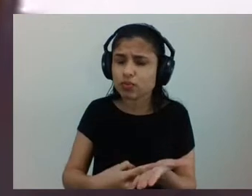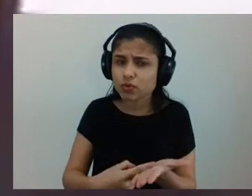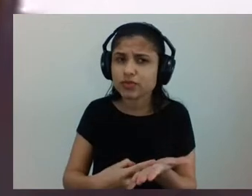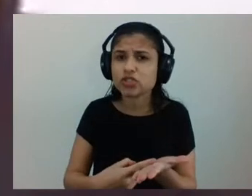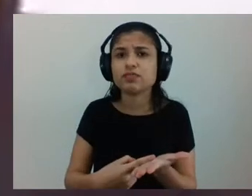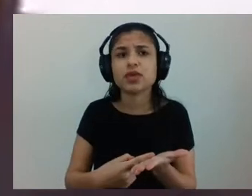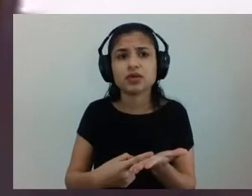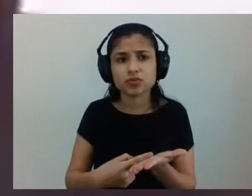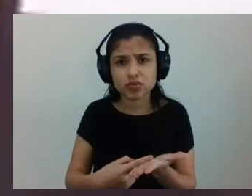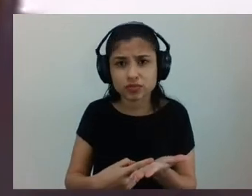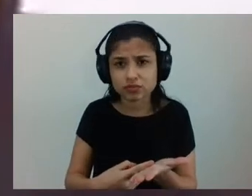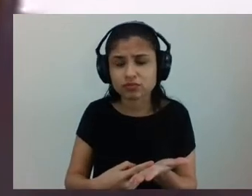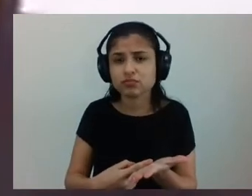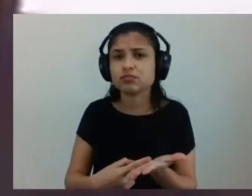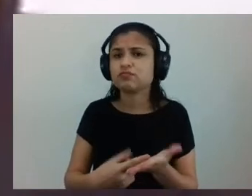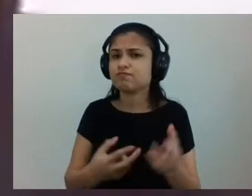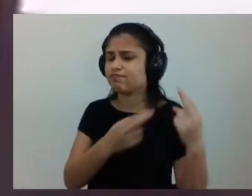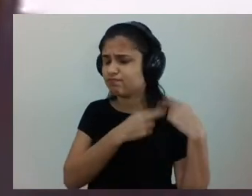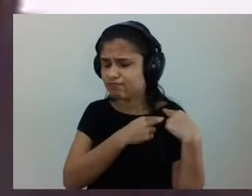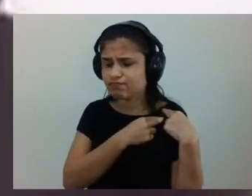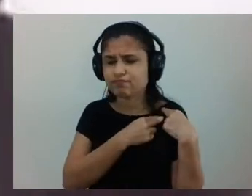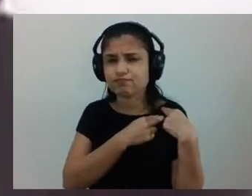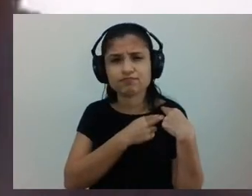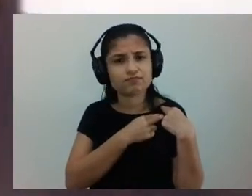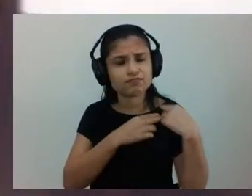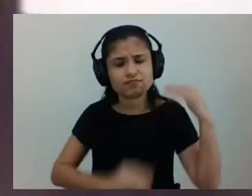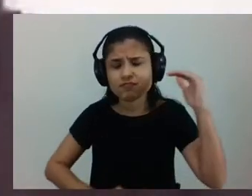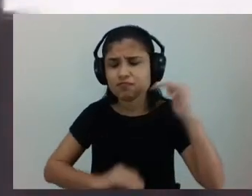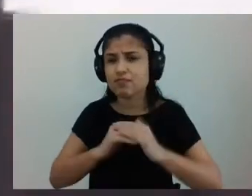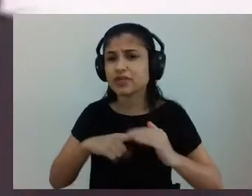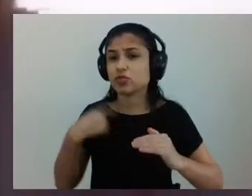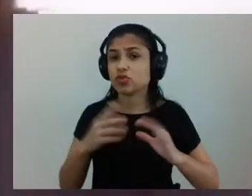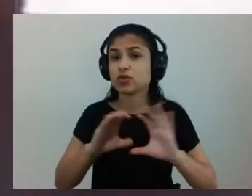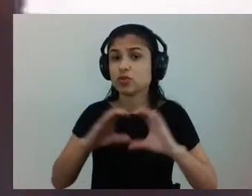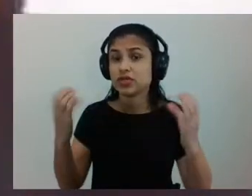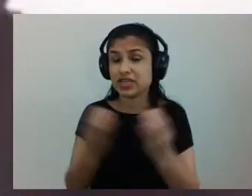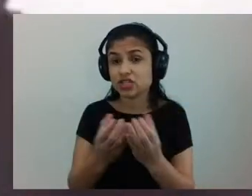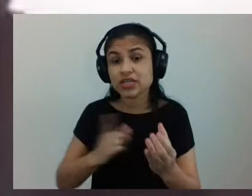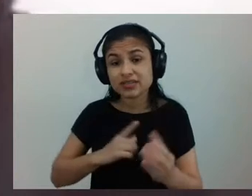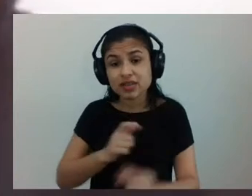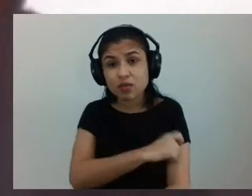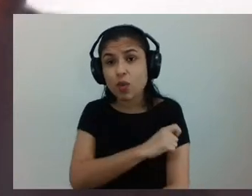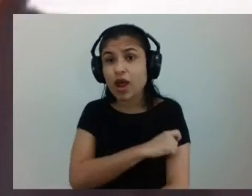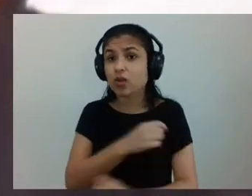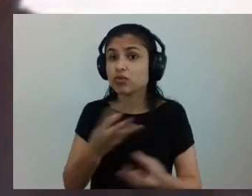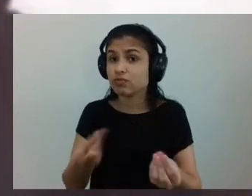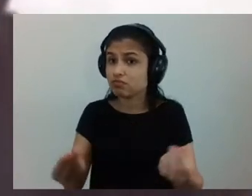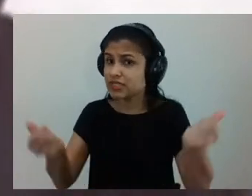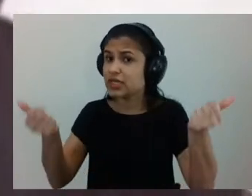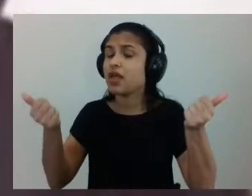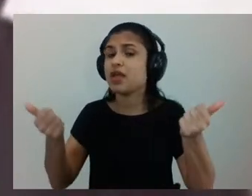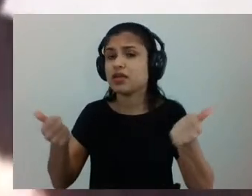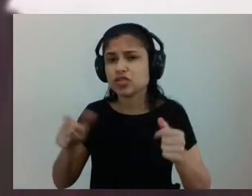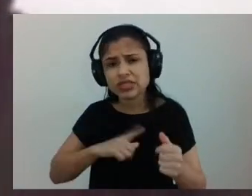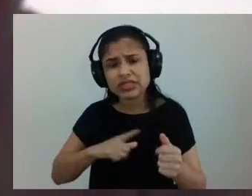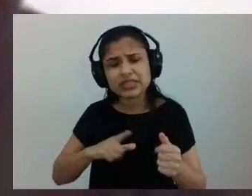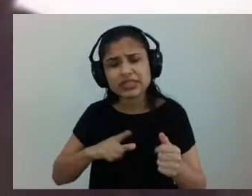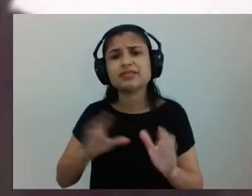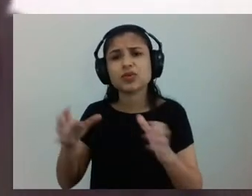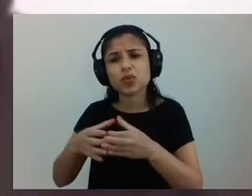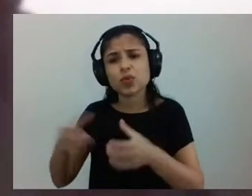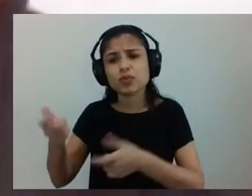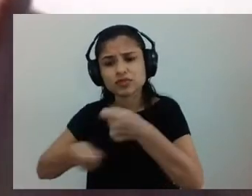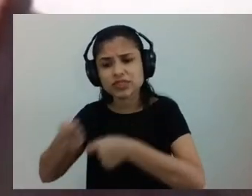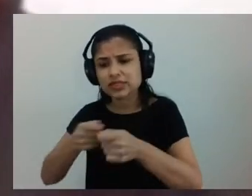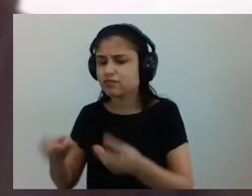conteúdo que envolva o máximo da nossa comunidade. Nós temos um corpo docente de excelência, nós temos um corpo de administrativo de excelência e